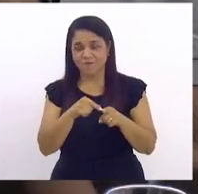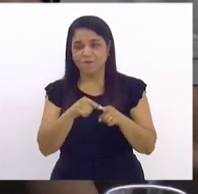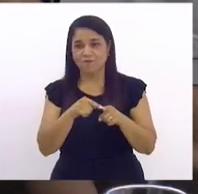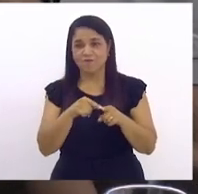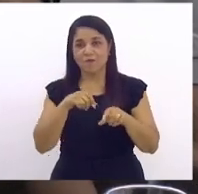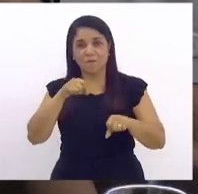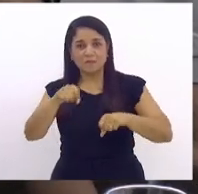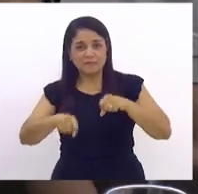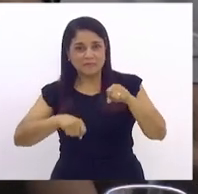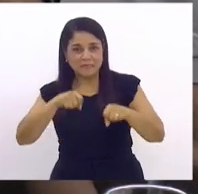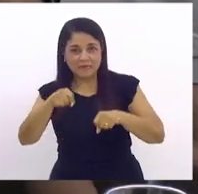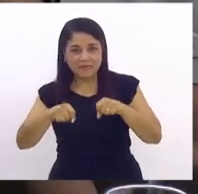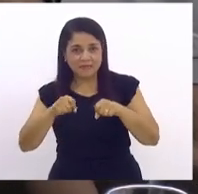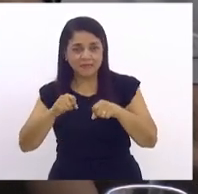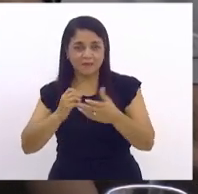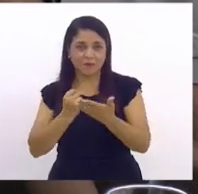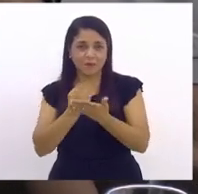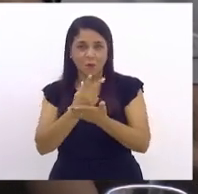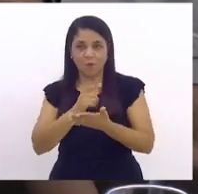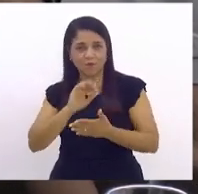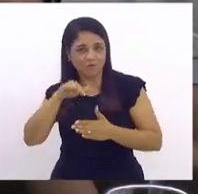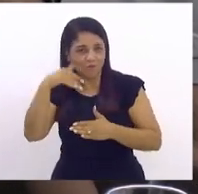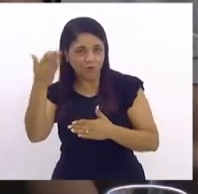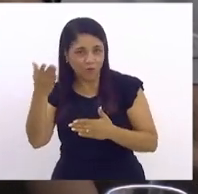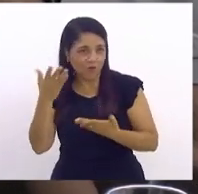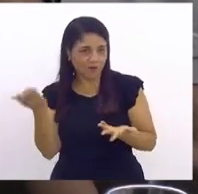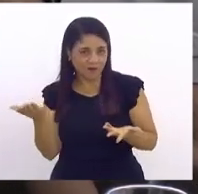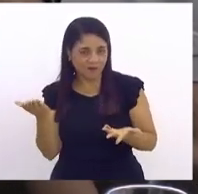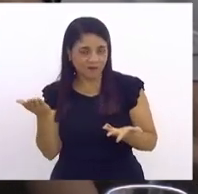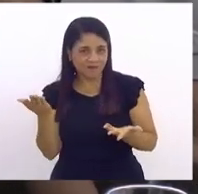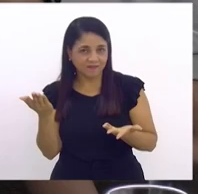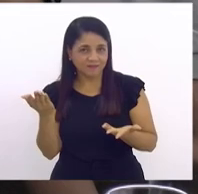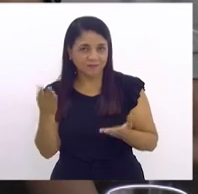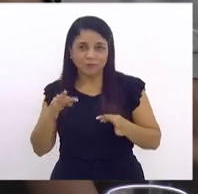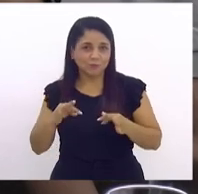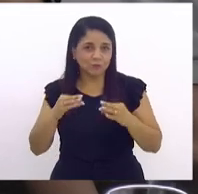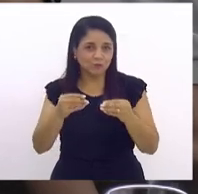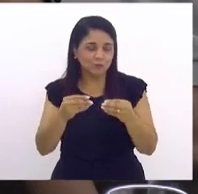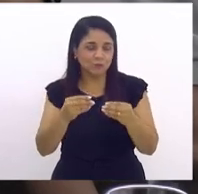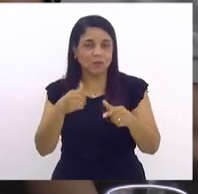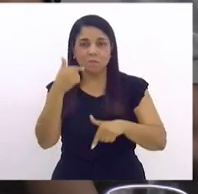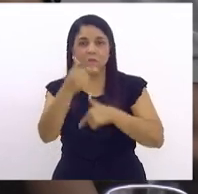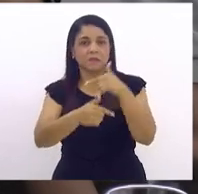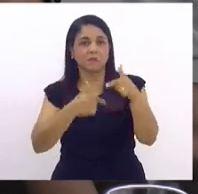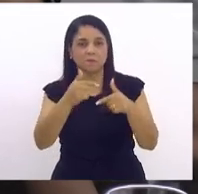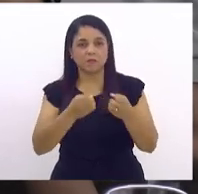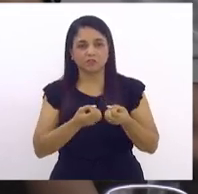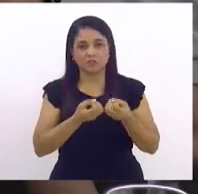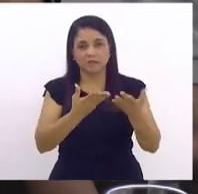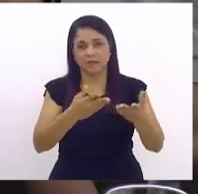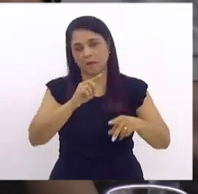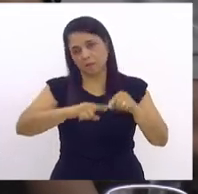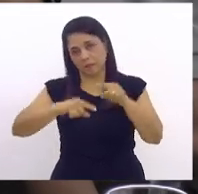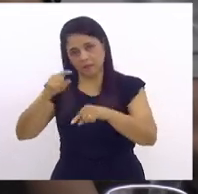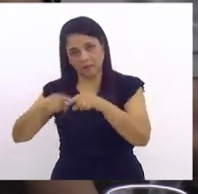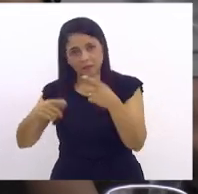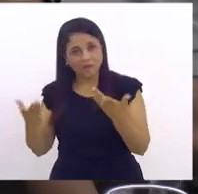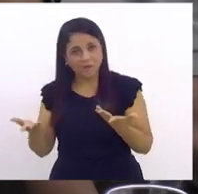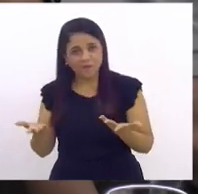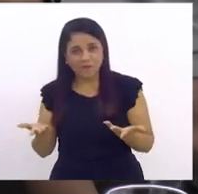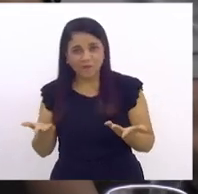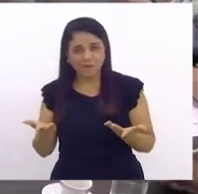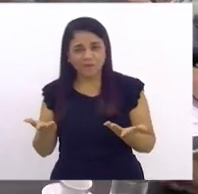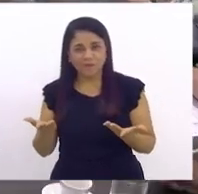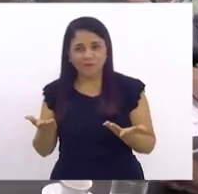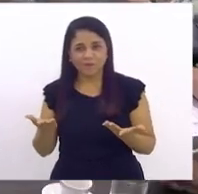bicicleta e dizer que tudo é para fazer trabalho de entrega. Vamos ao item 9 da pauta.